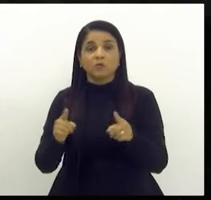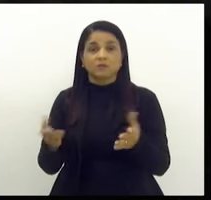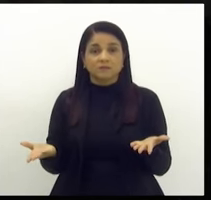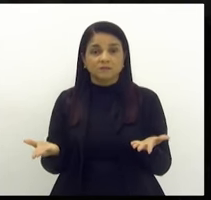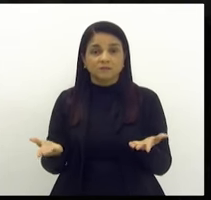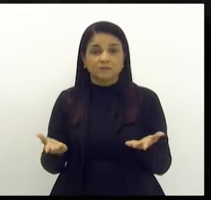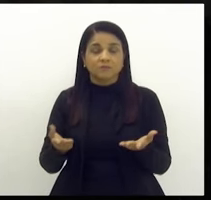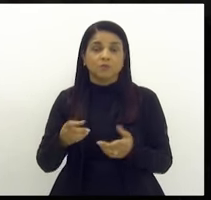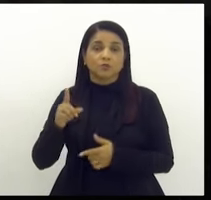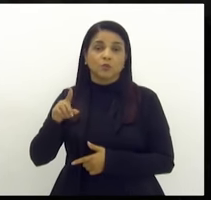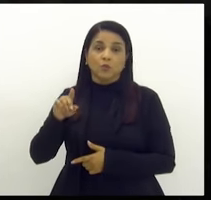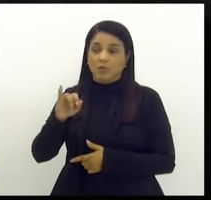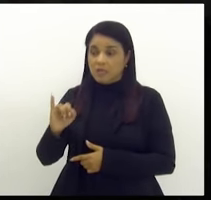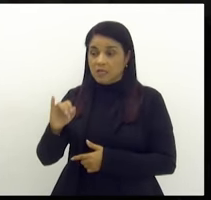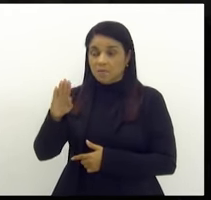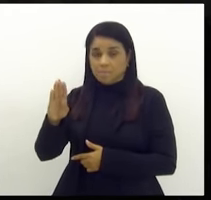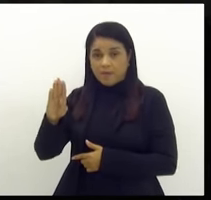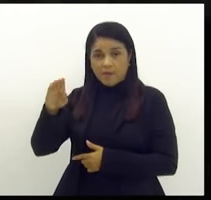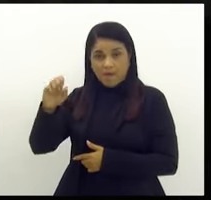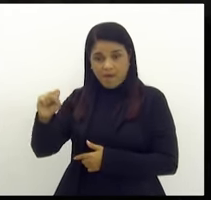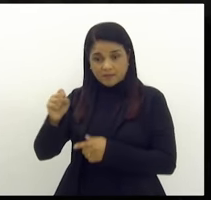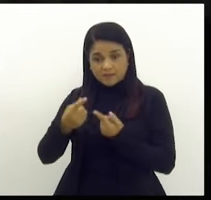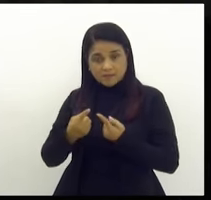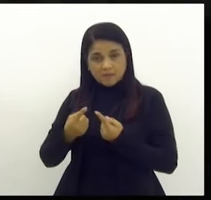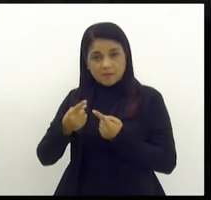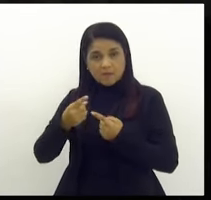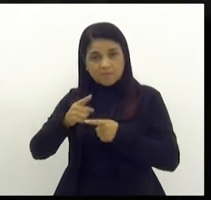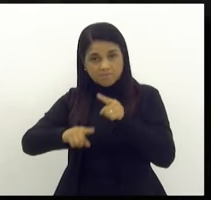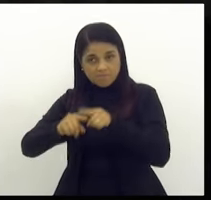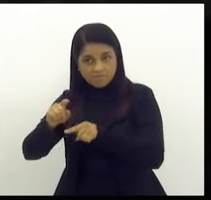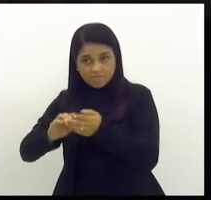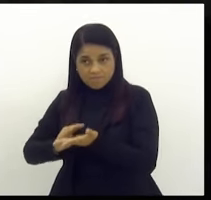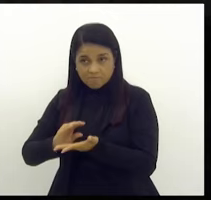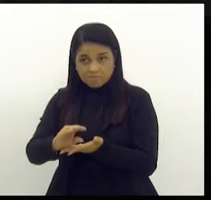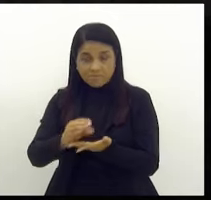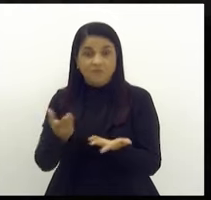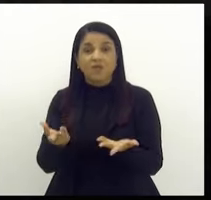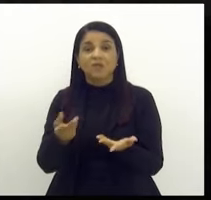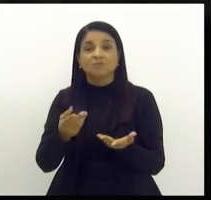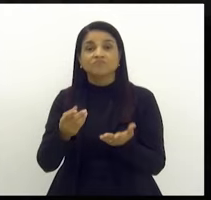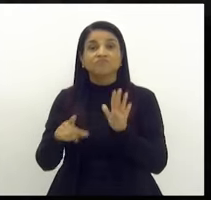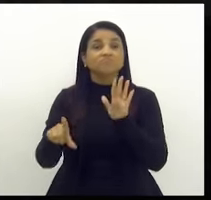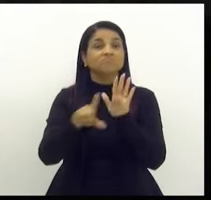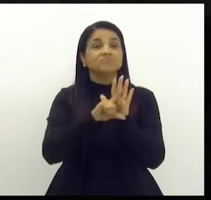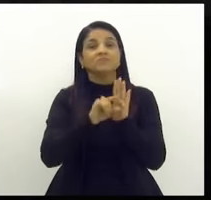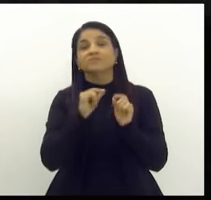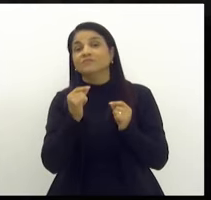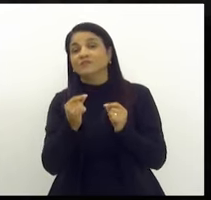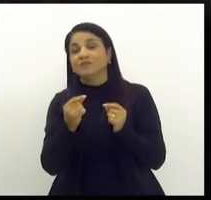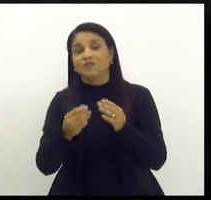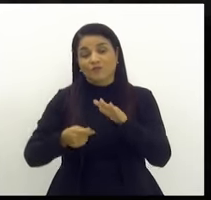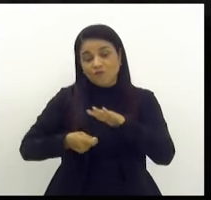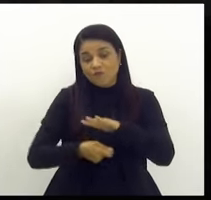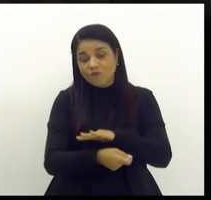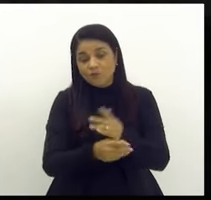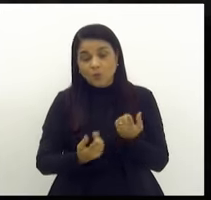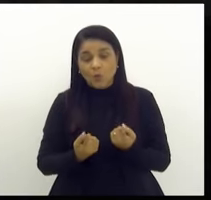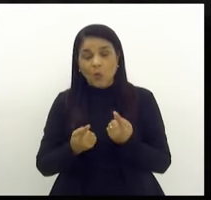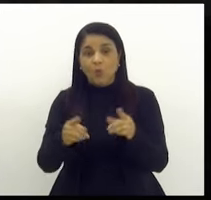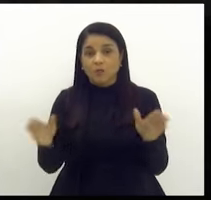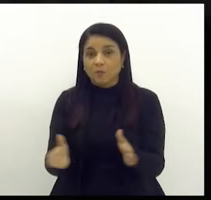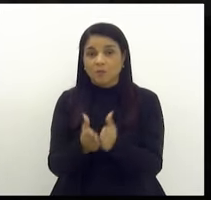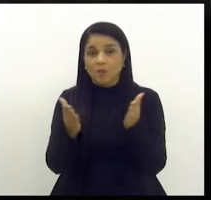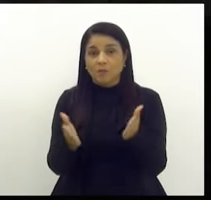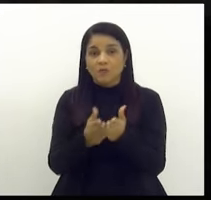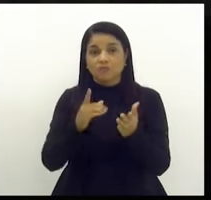do ibs como você não legisla mais sobre alícota debs ora fazer um fundo Estadual de combate à pobreza com